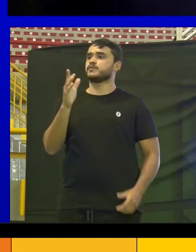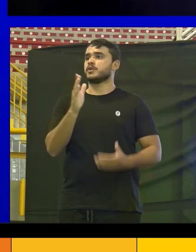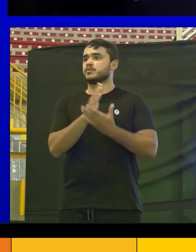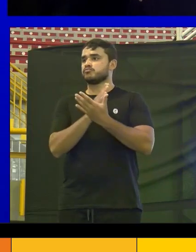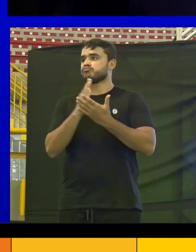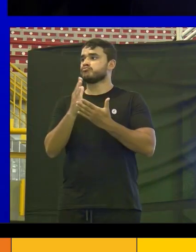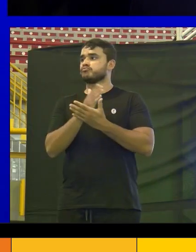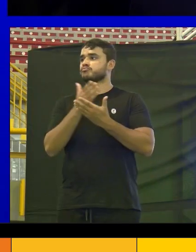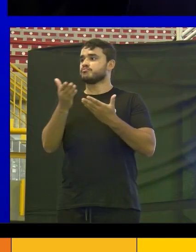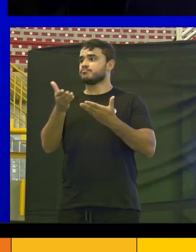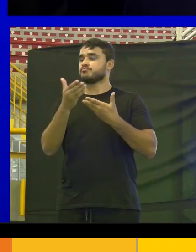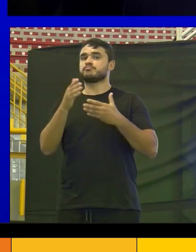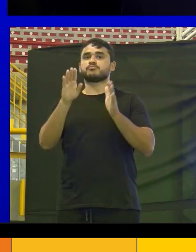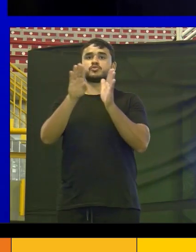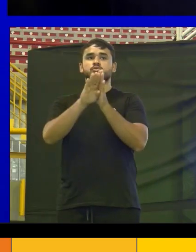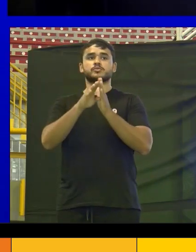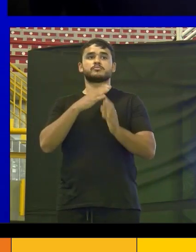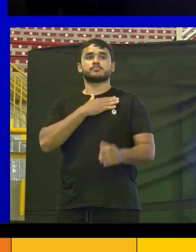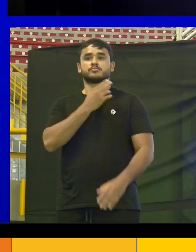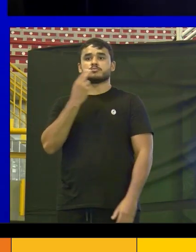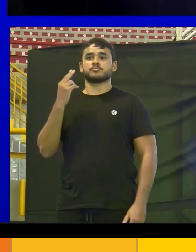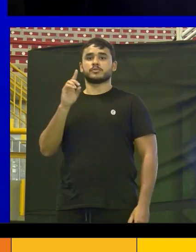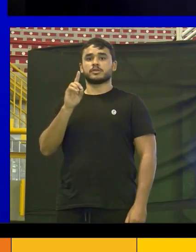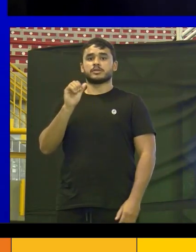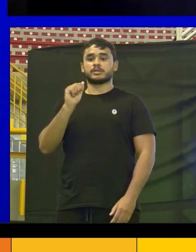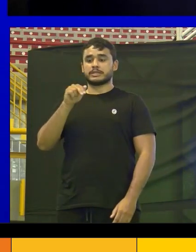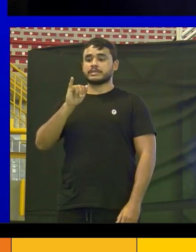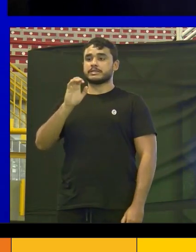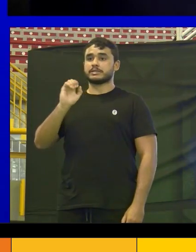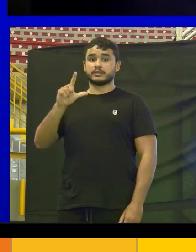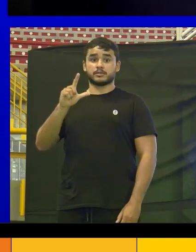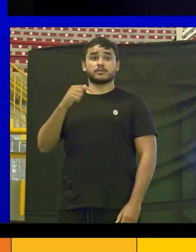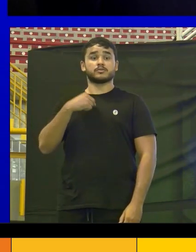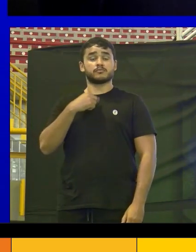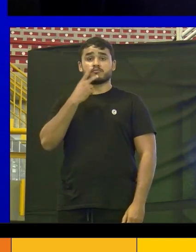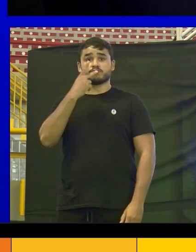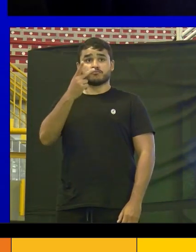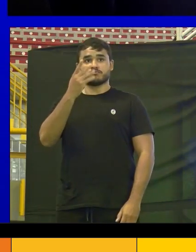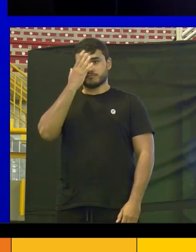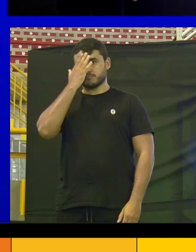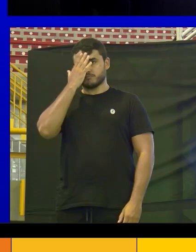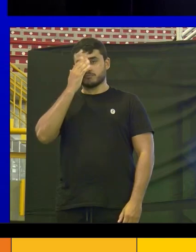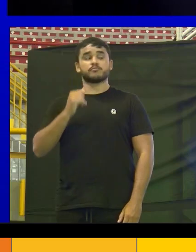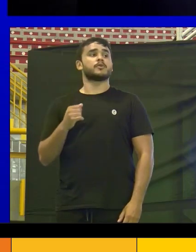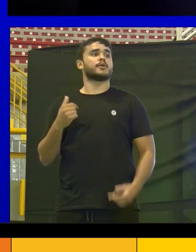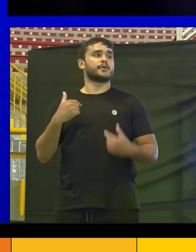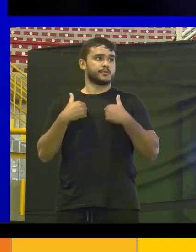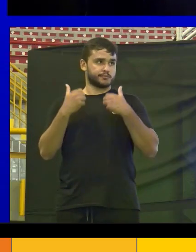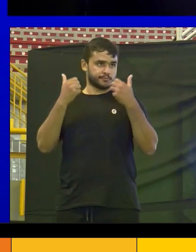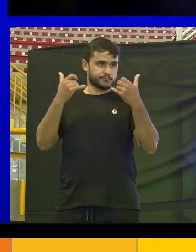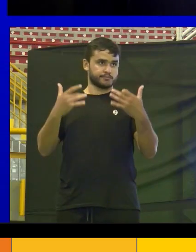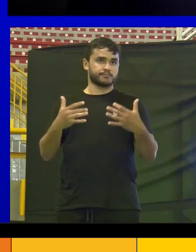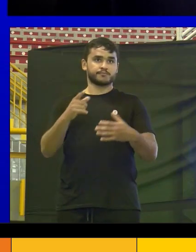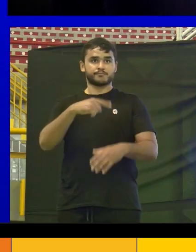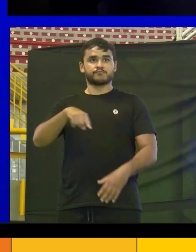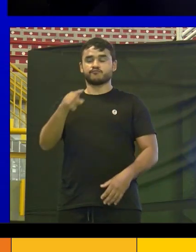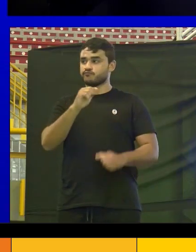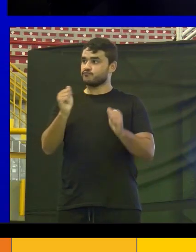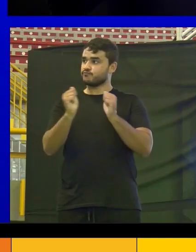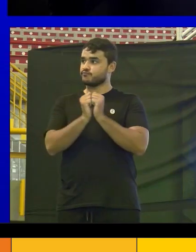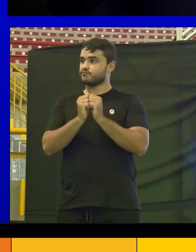e bem-vindas, tá? Eu sou o professor Daniel, como eu já disse agora há pouco, e é muito bom contar com vocês aqui.